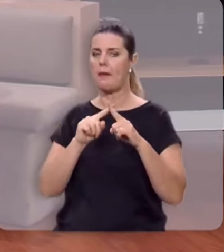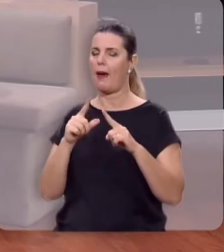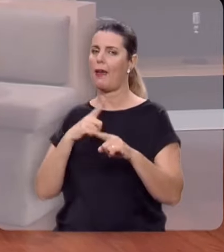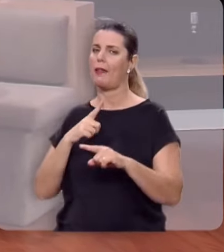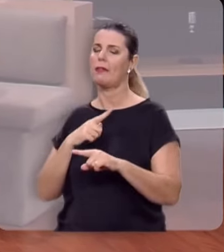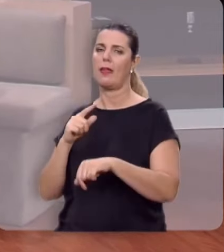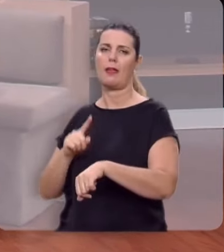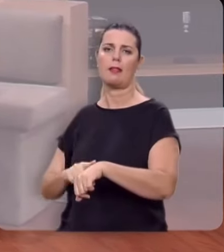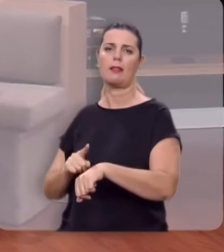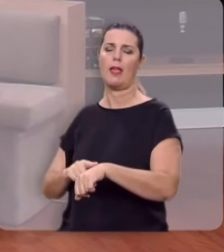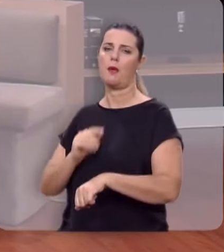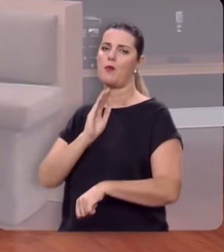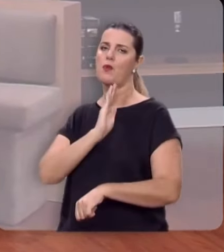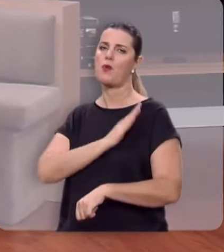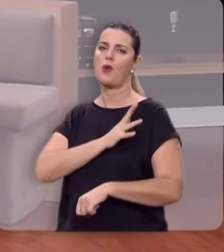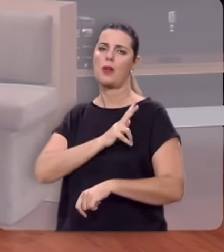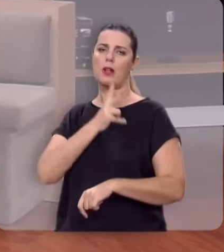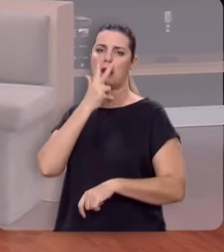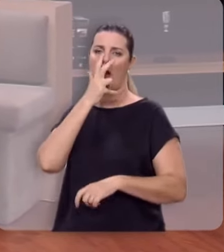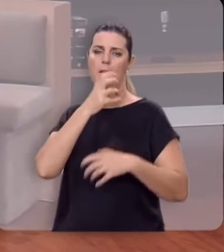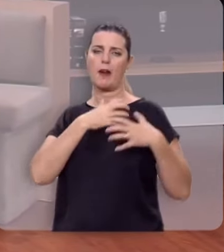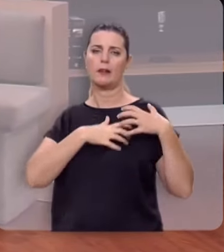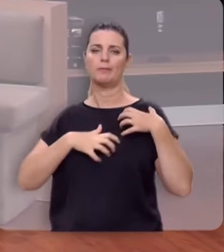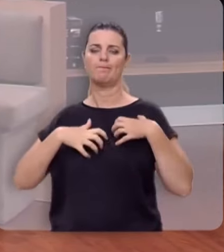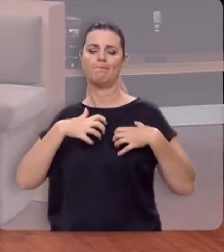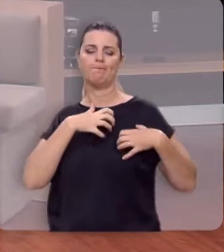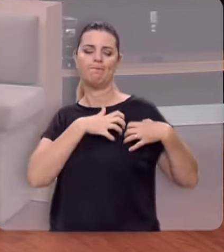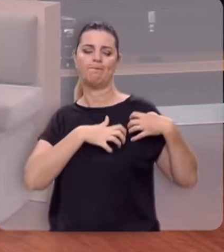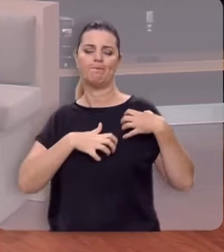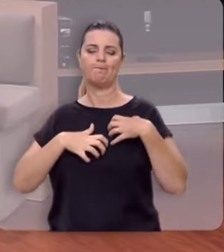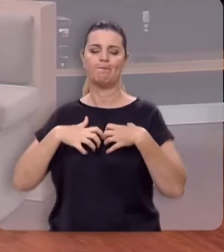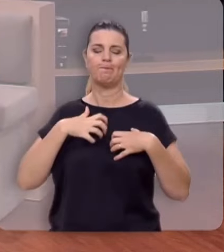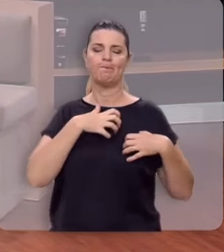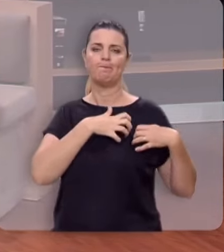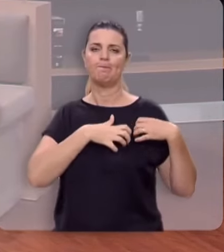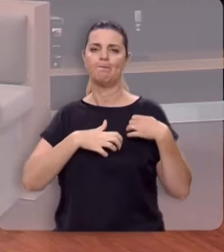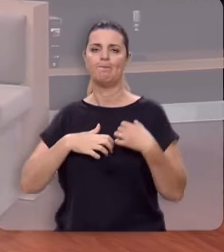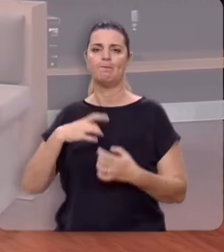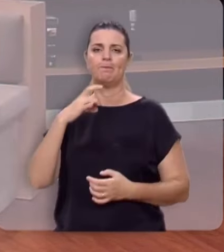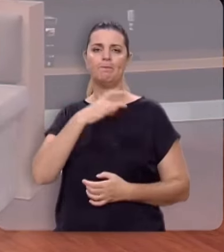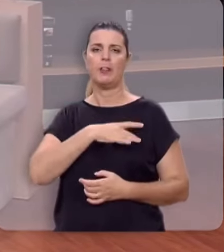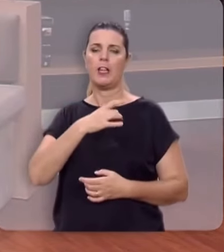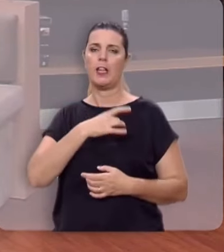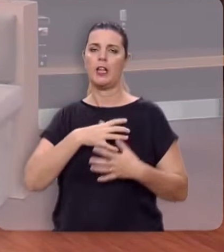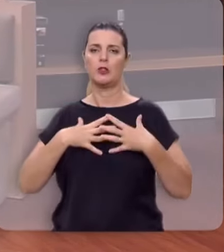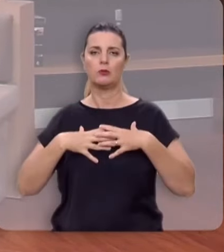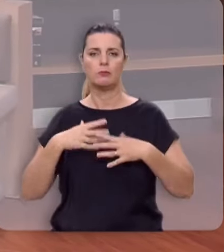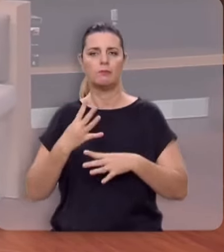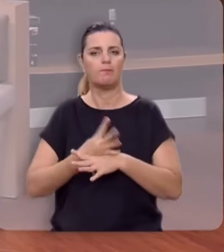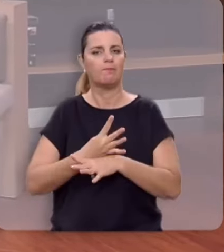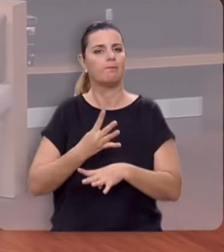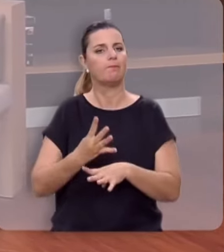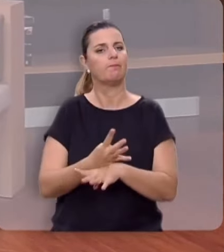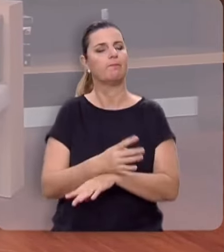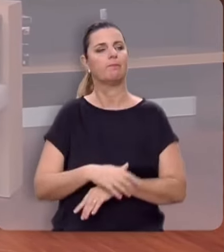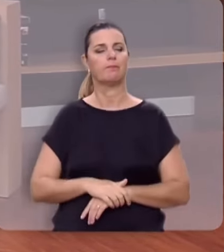momentos em que o coração está tomado de pânico e aflição.